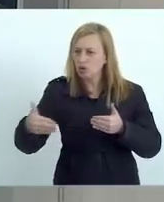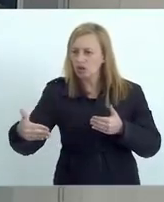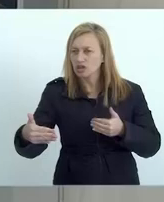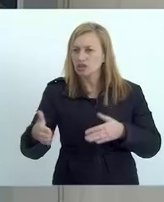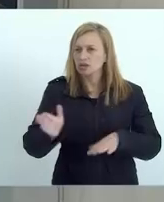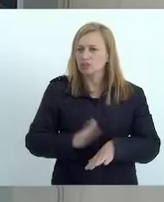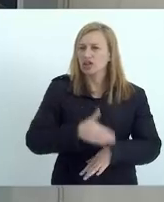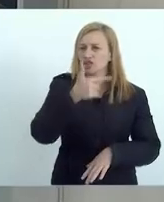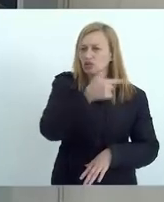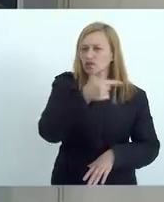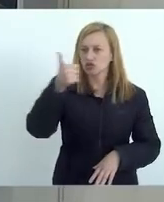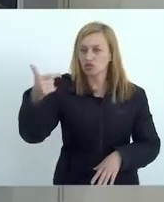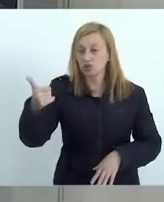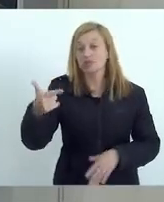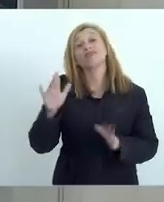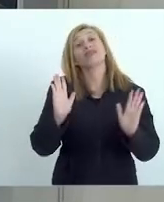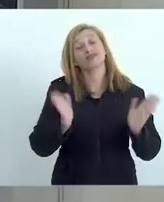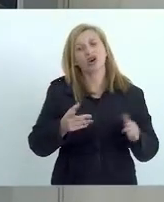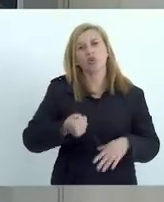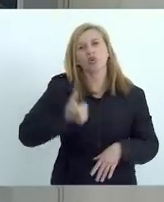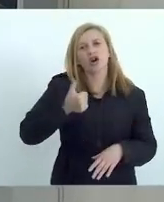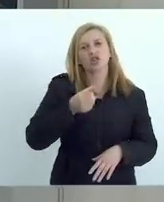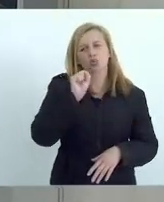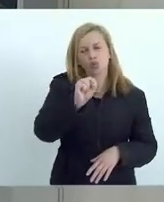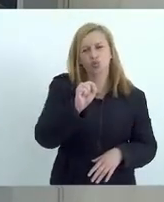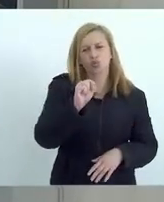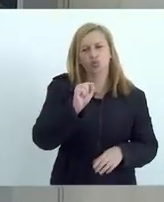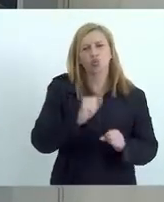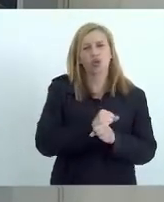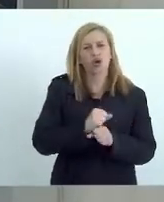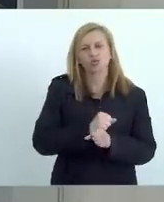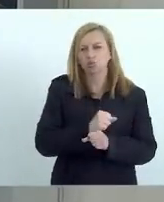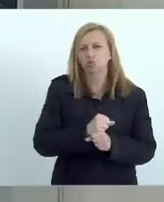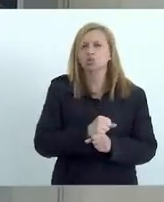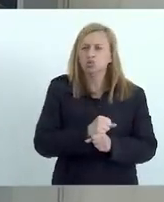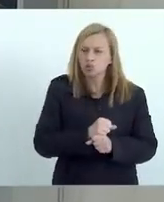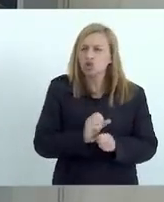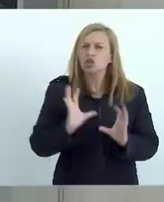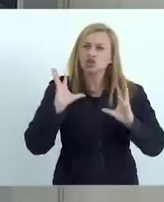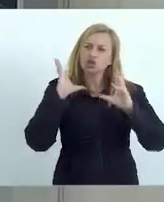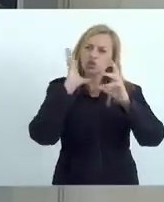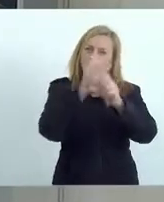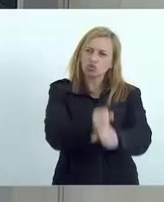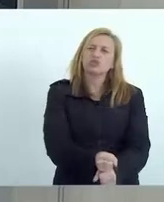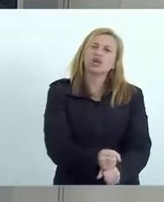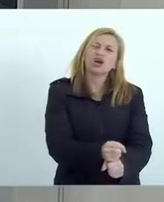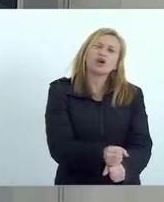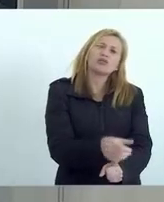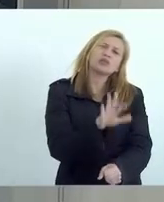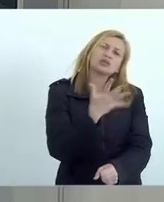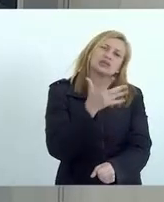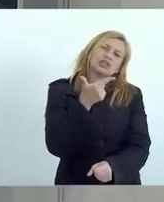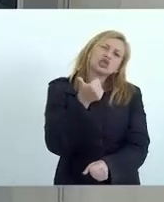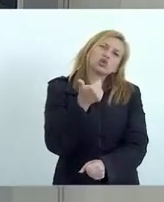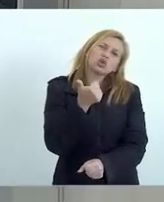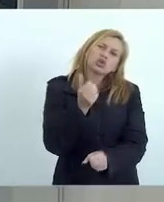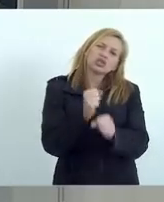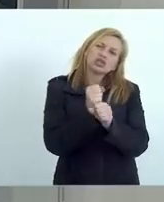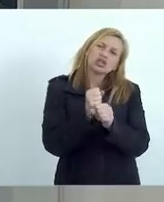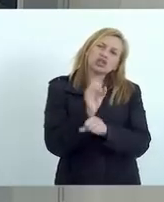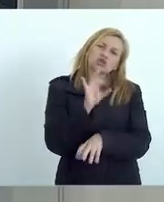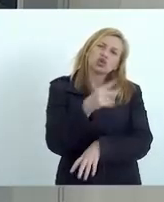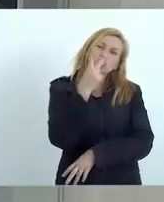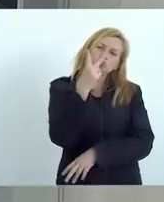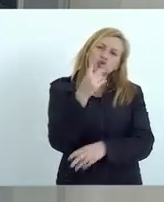para 2022 Então já quase mais oito anos você juntar todos esses anos aí dá em média de 12 anos